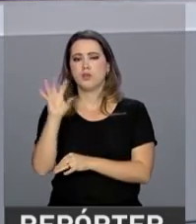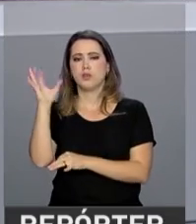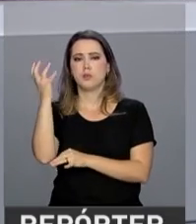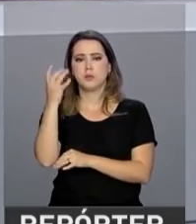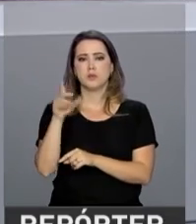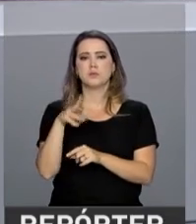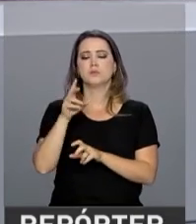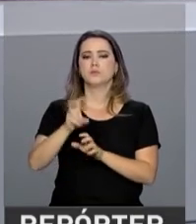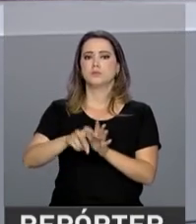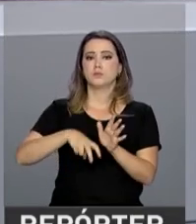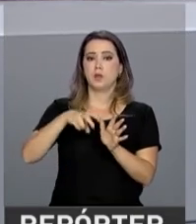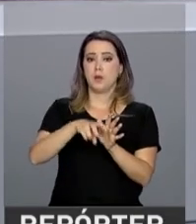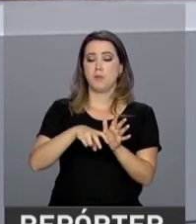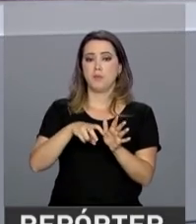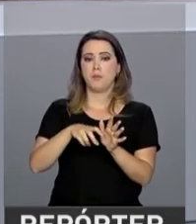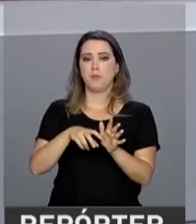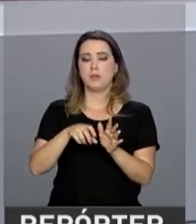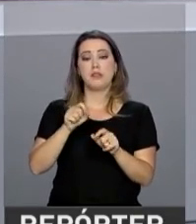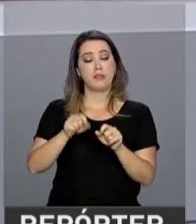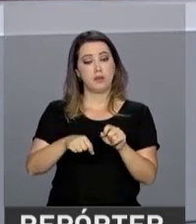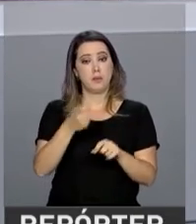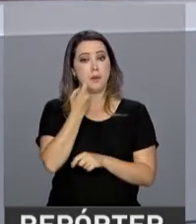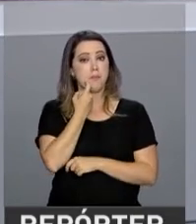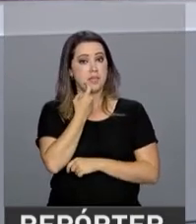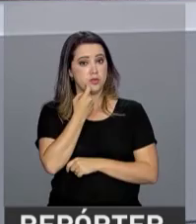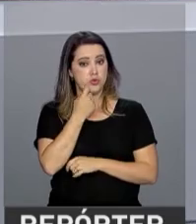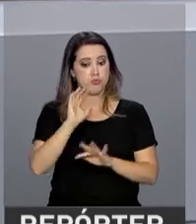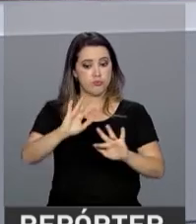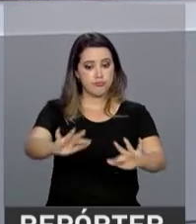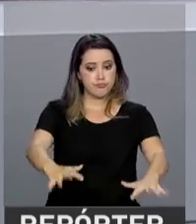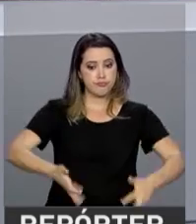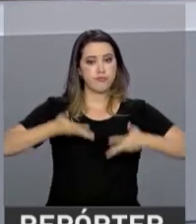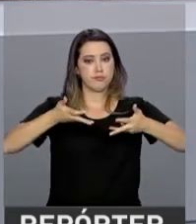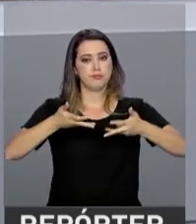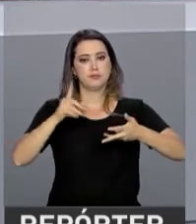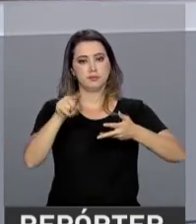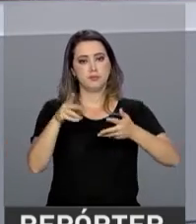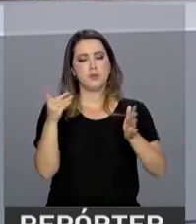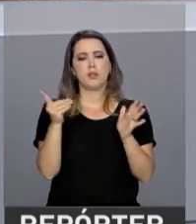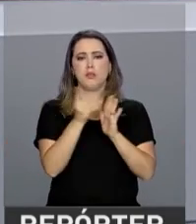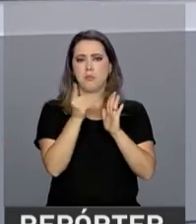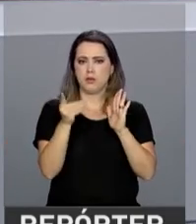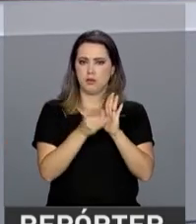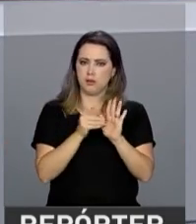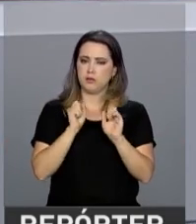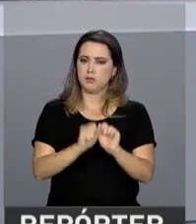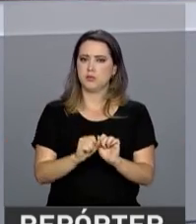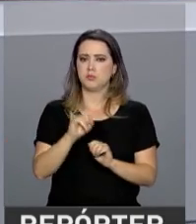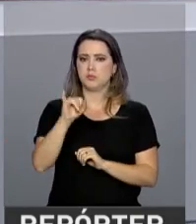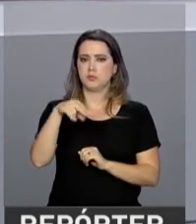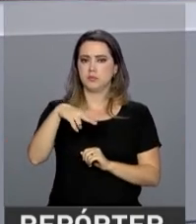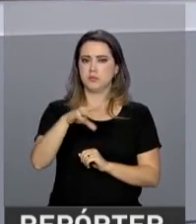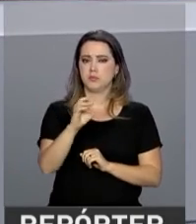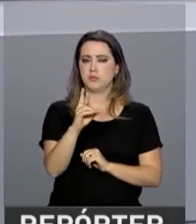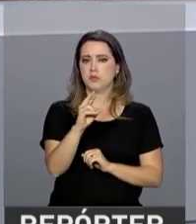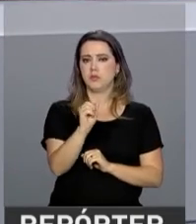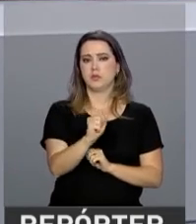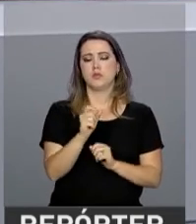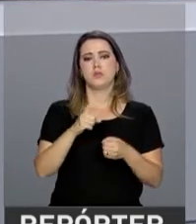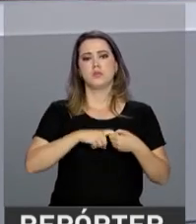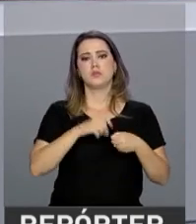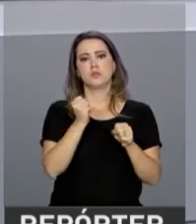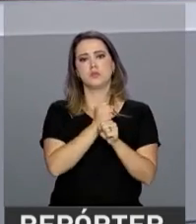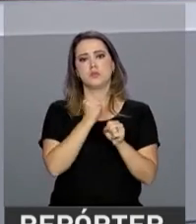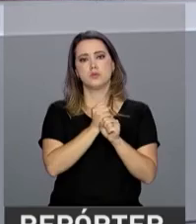ea produção de pescados e ainda o presidente temer assinou decreto que vai permitir que o inca volte a construir casas